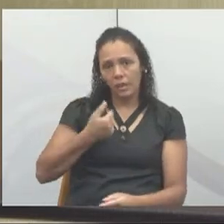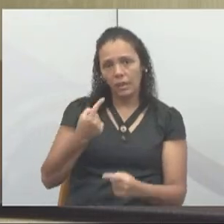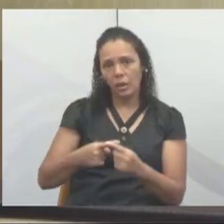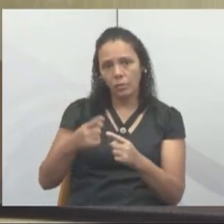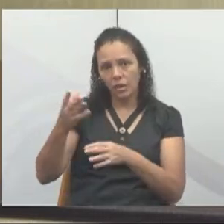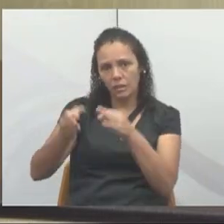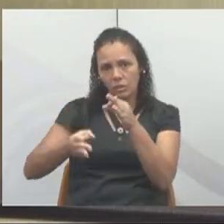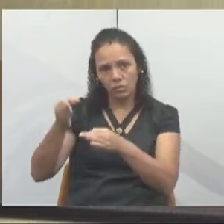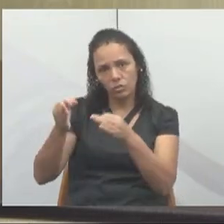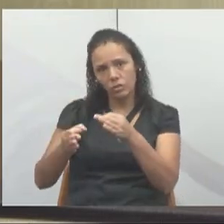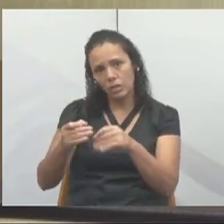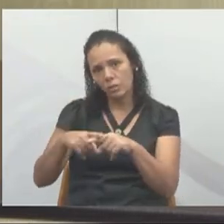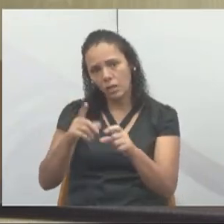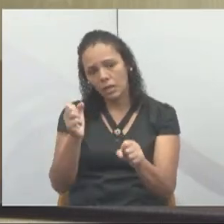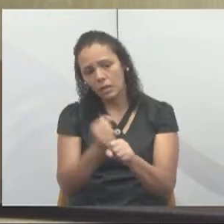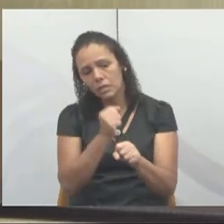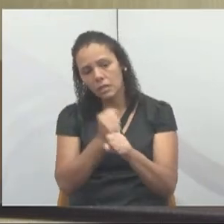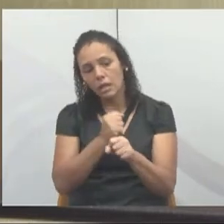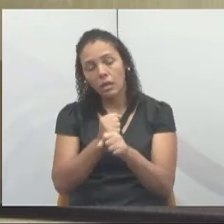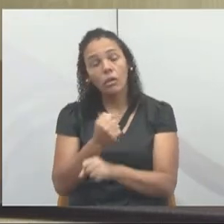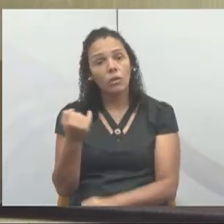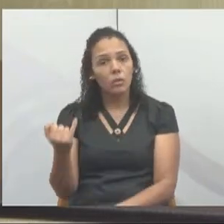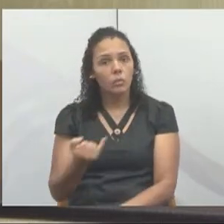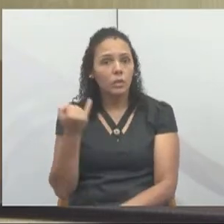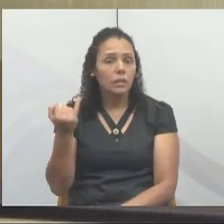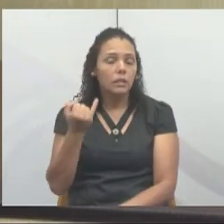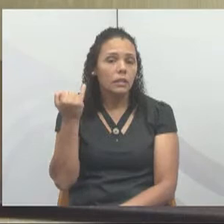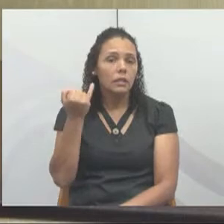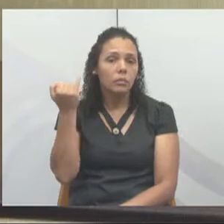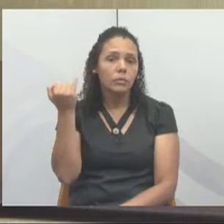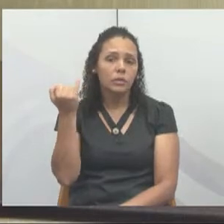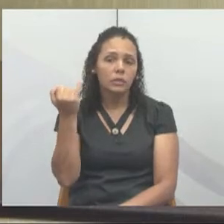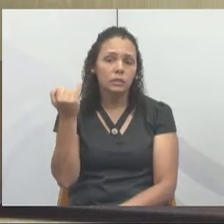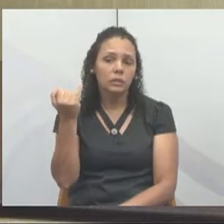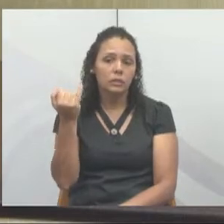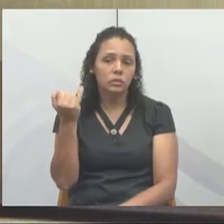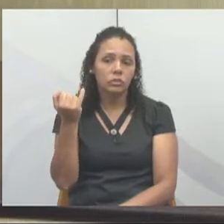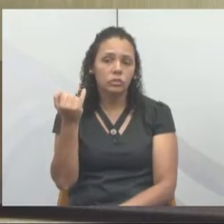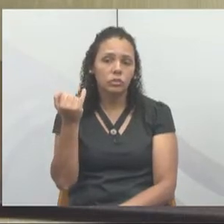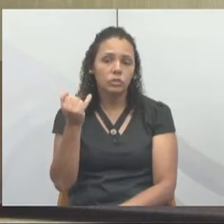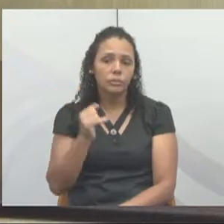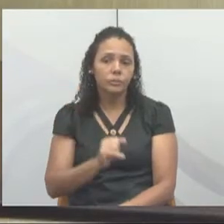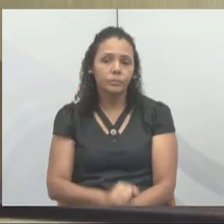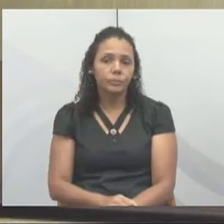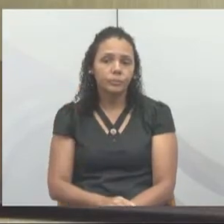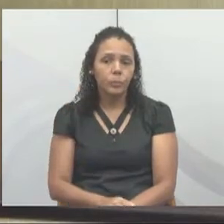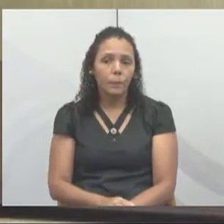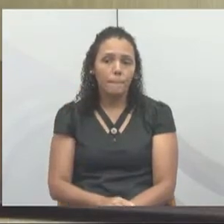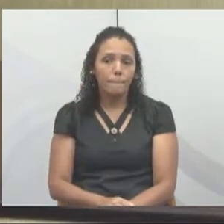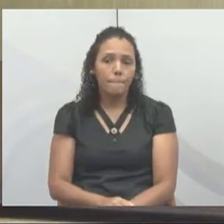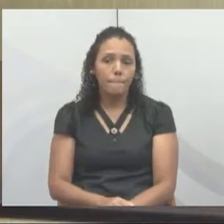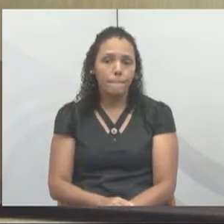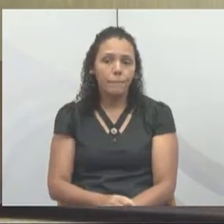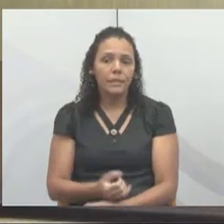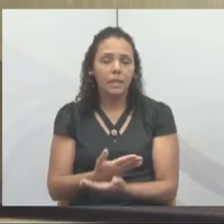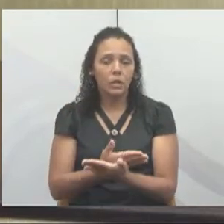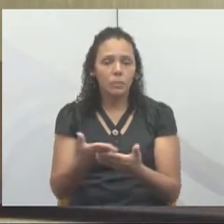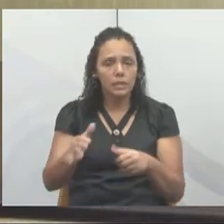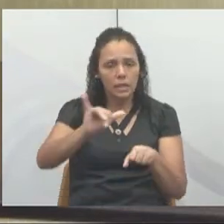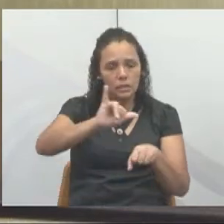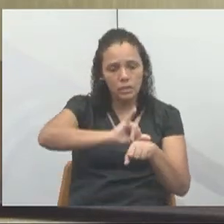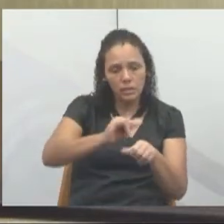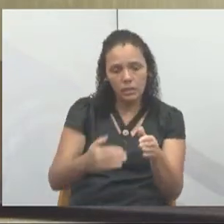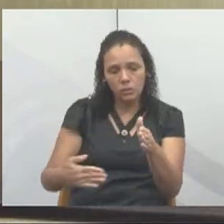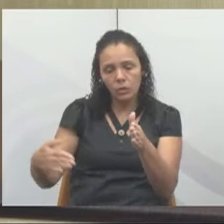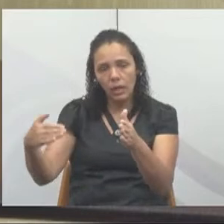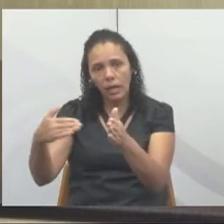obra muito importante no centro da cidade, que sairia e terminaria no Parque da